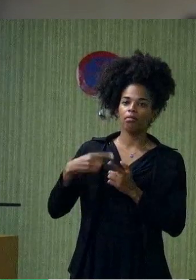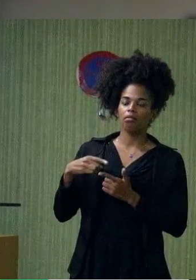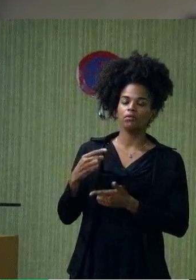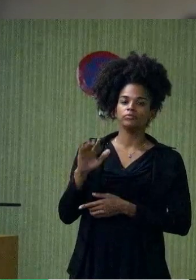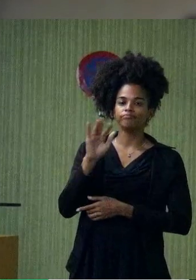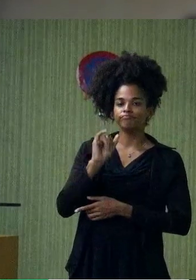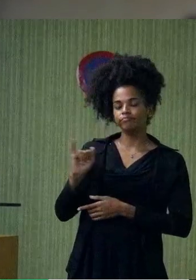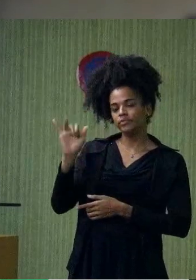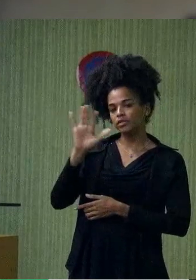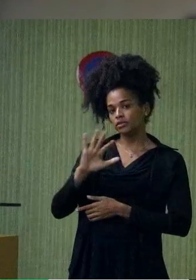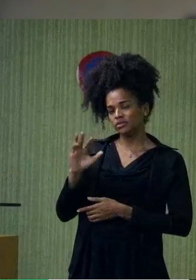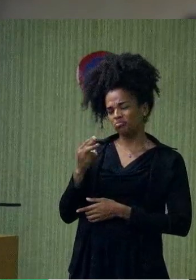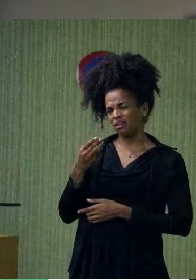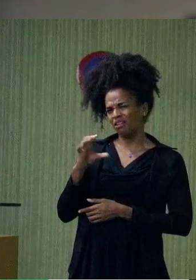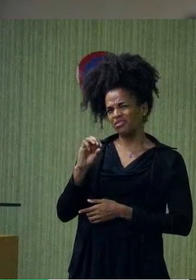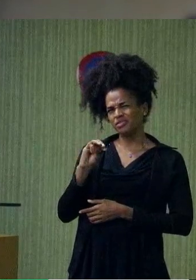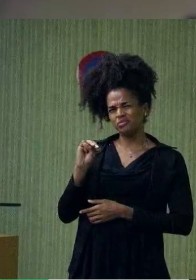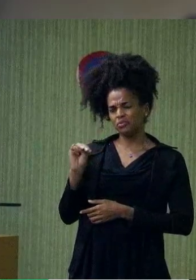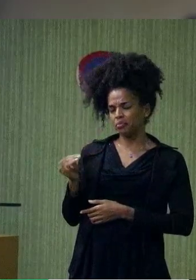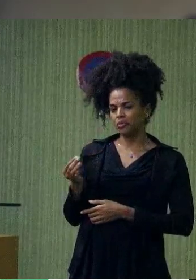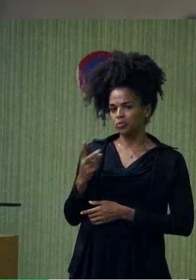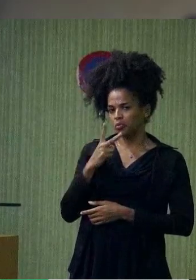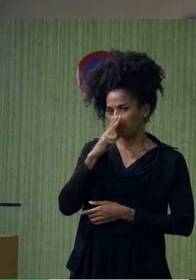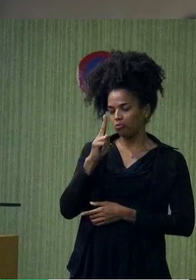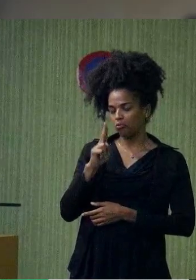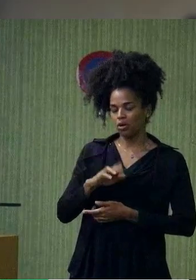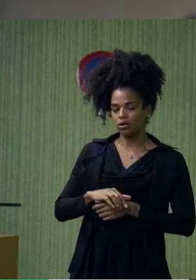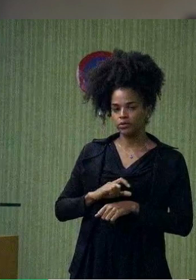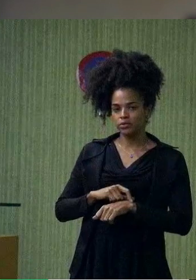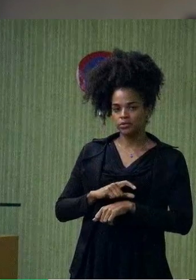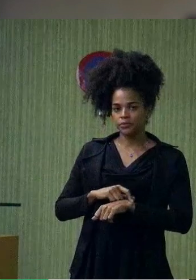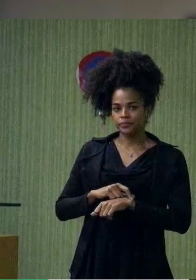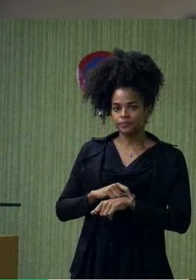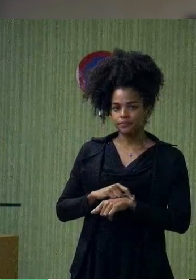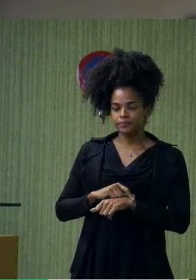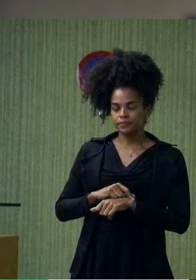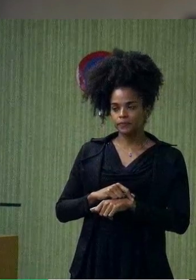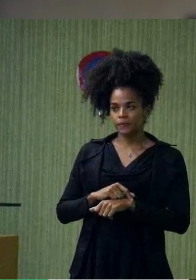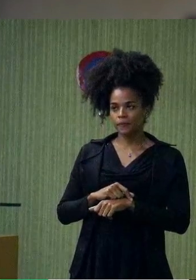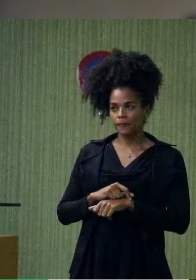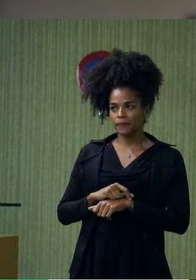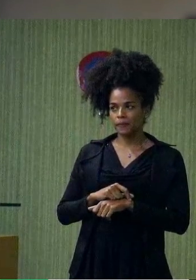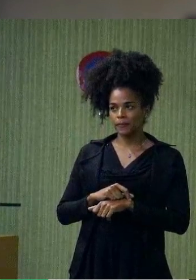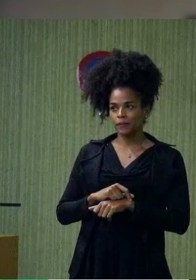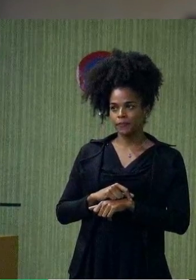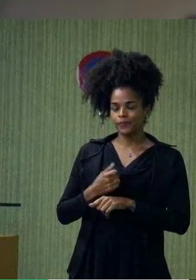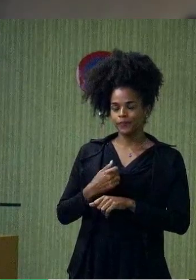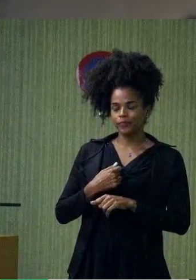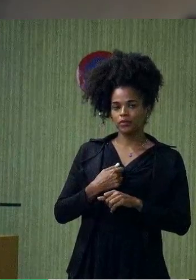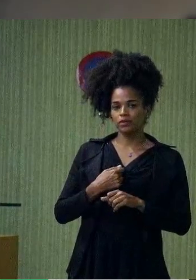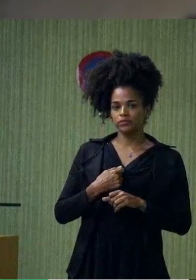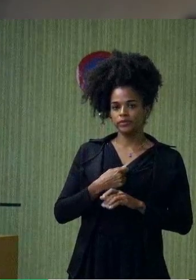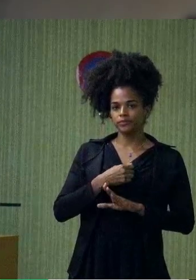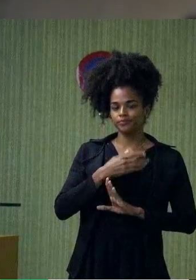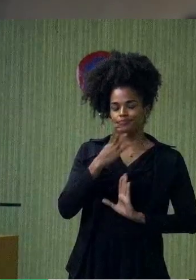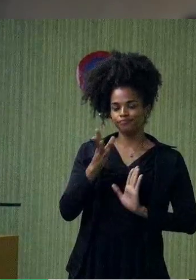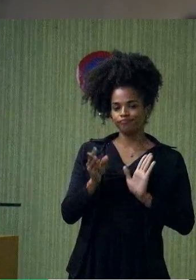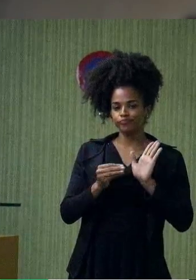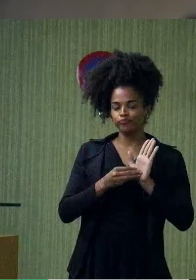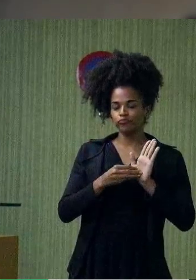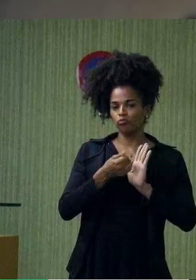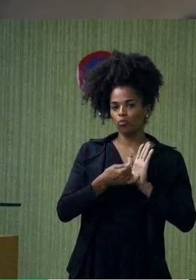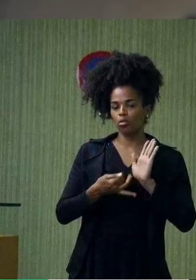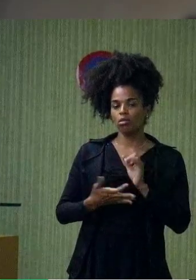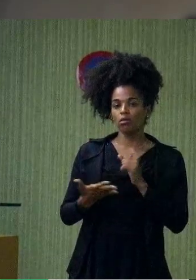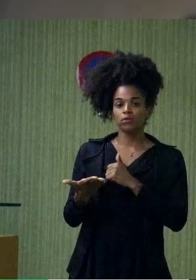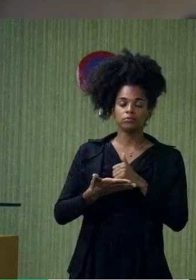eh 30 40 minutos aquilo que é a o conteúdo básico né do novo